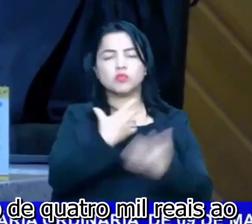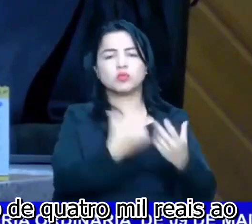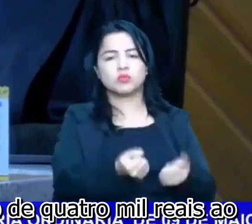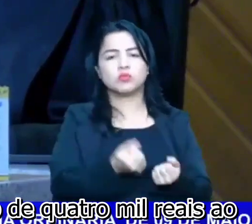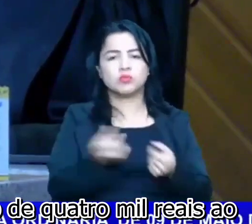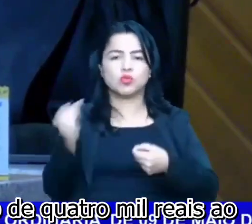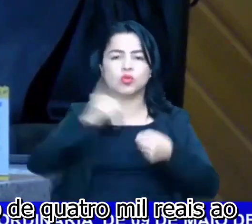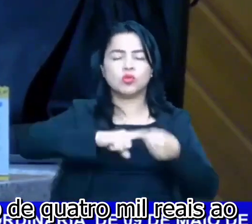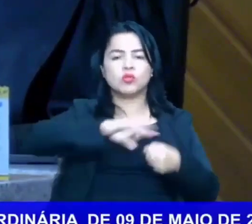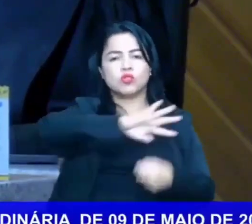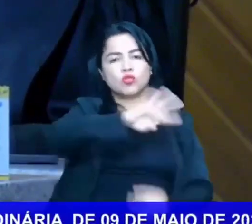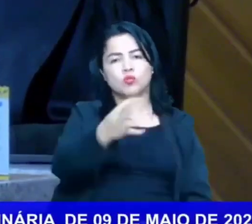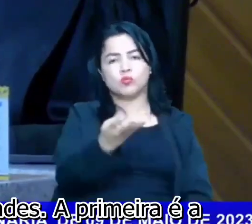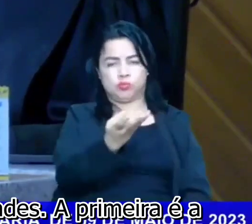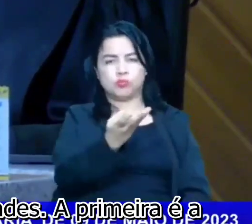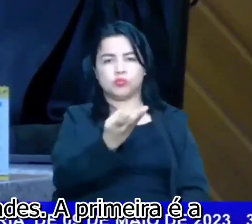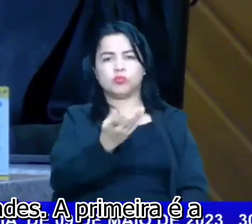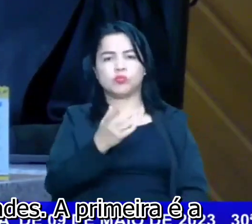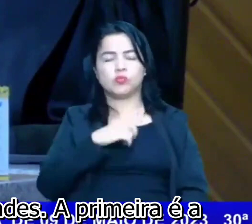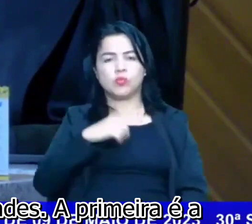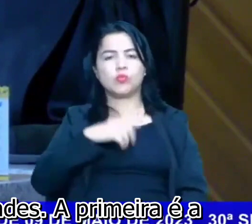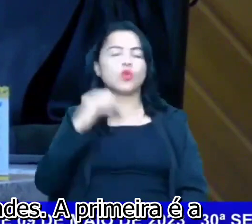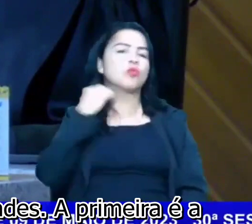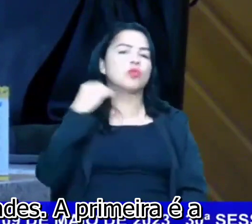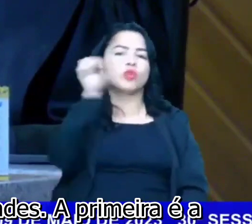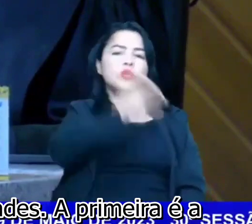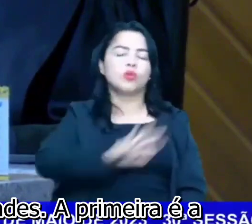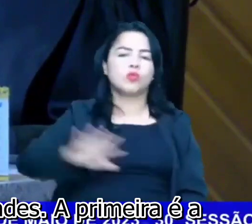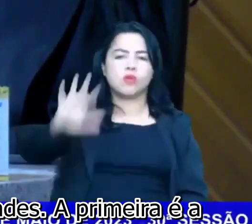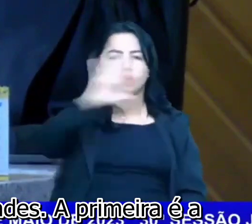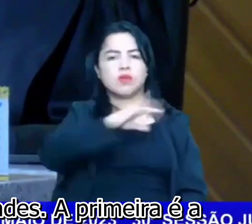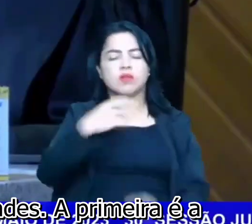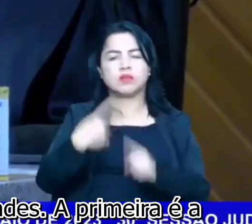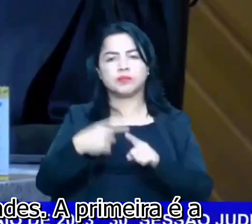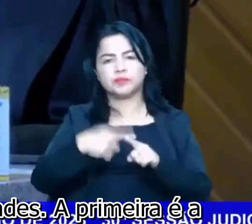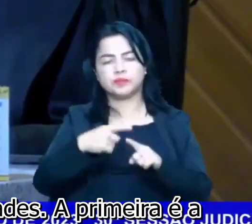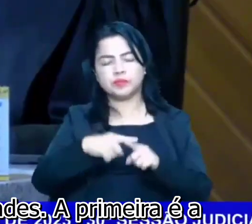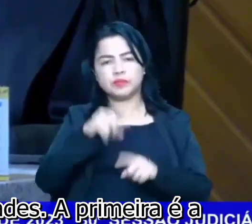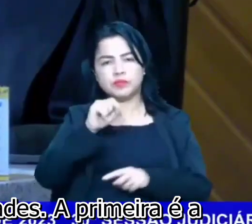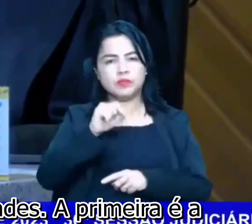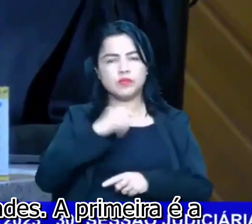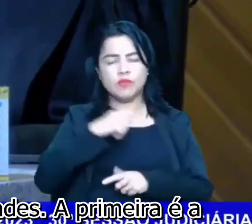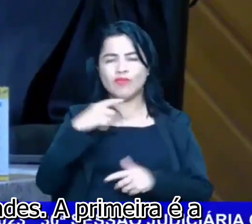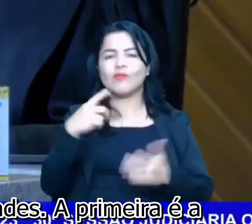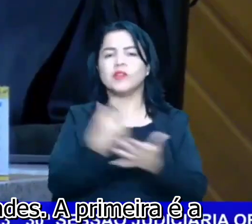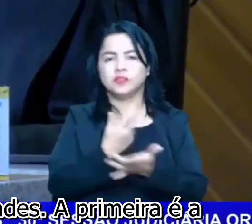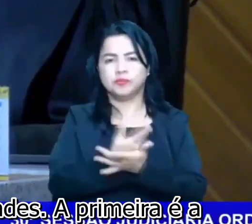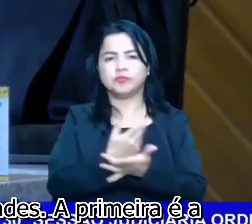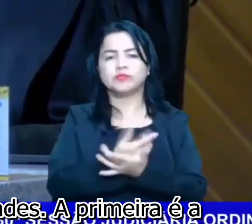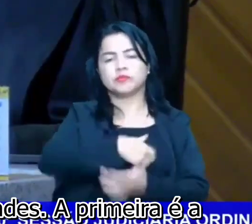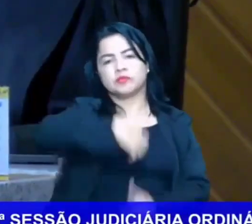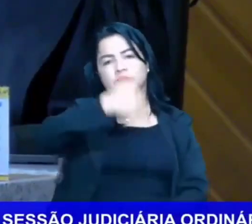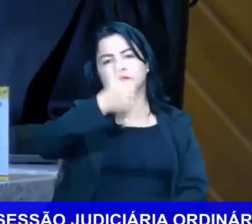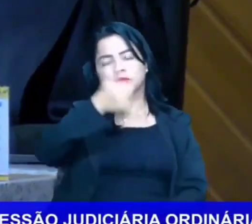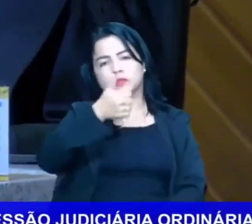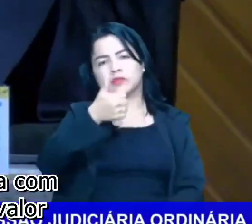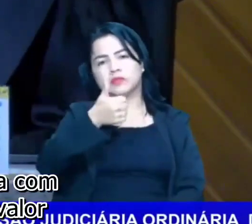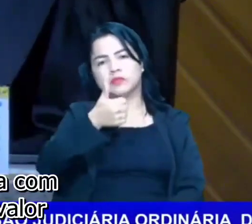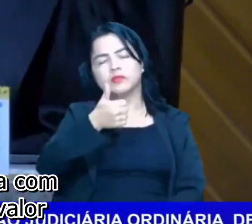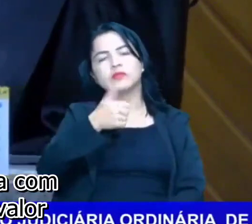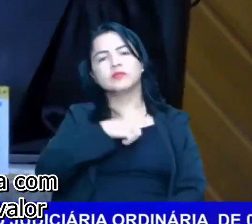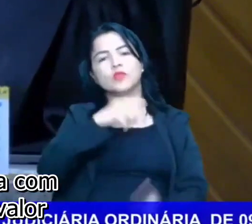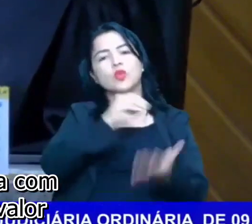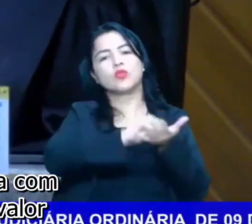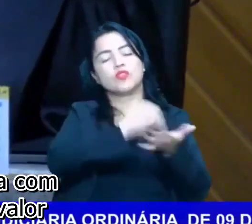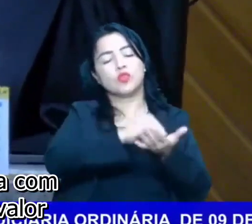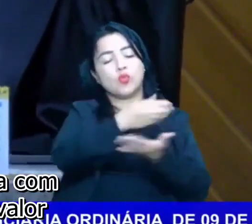a devolução de R$4.000 ao Tesouro Nacional em razão das seguintes irregularidades. A primeira é a